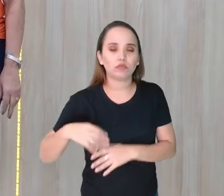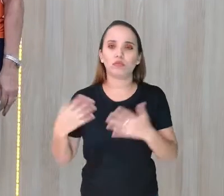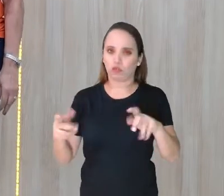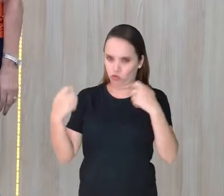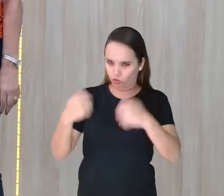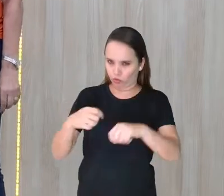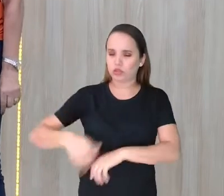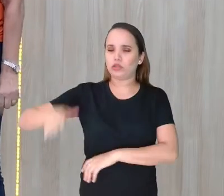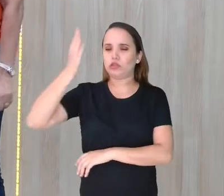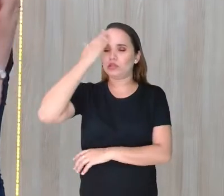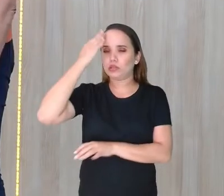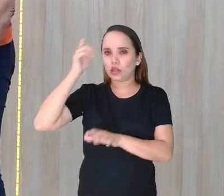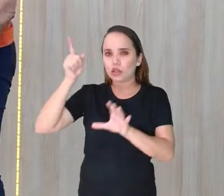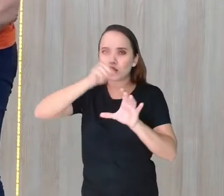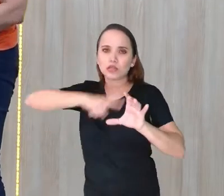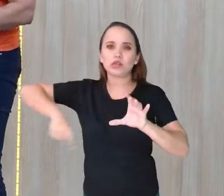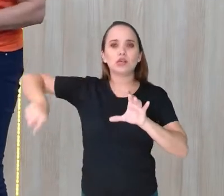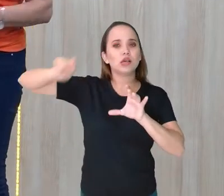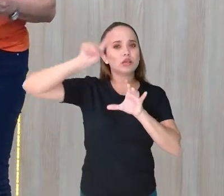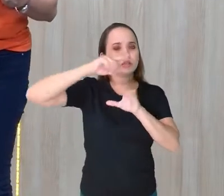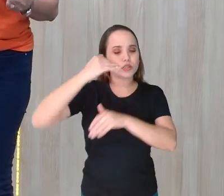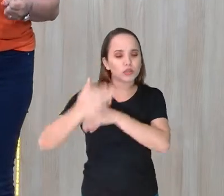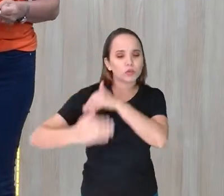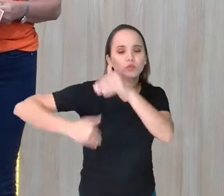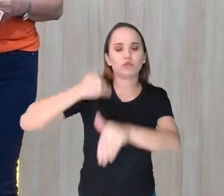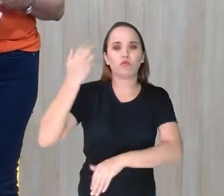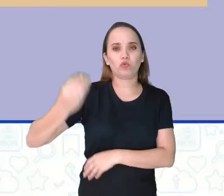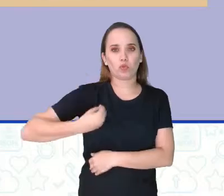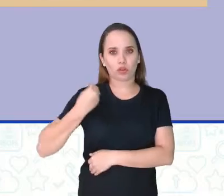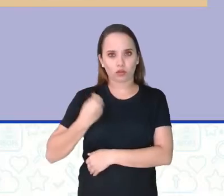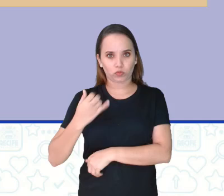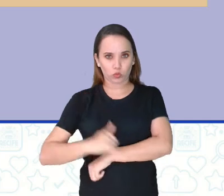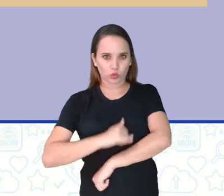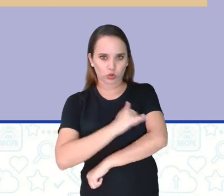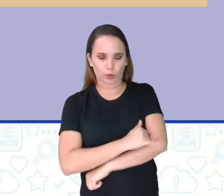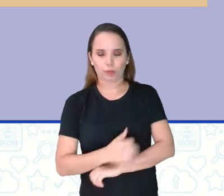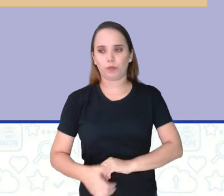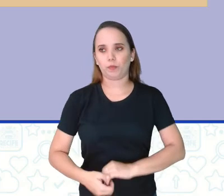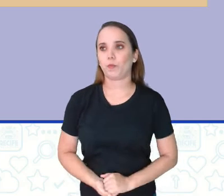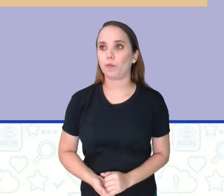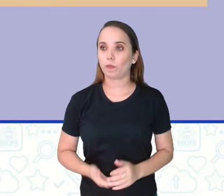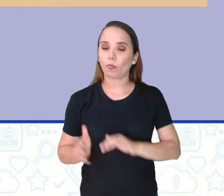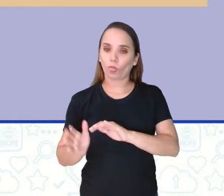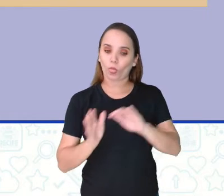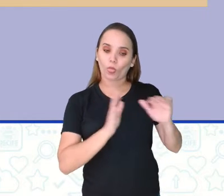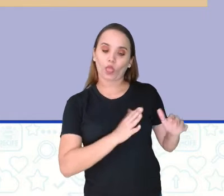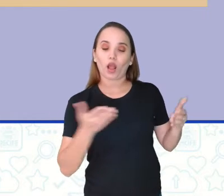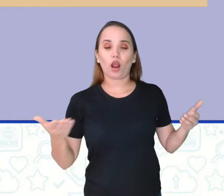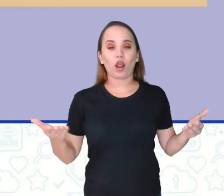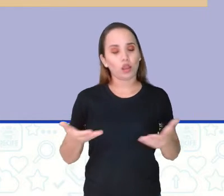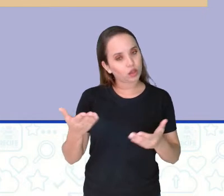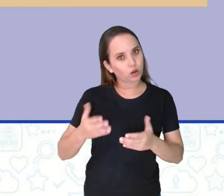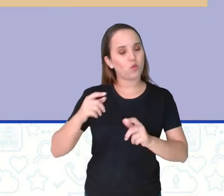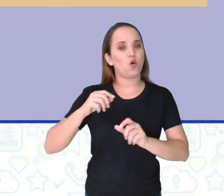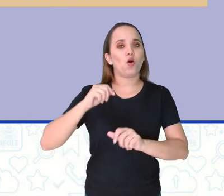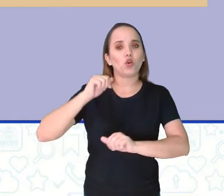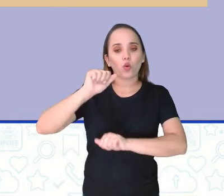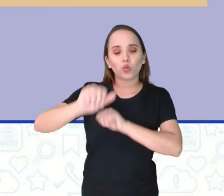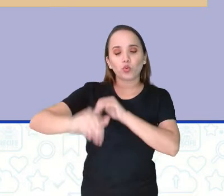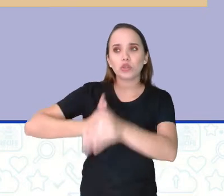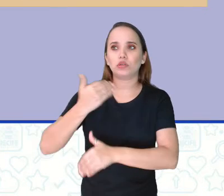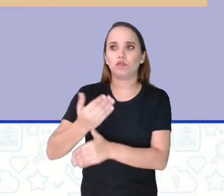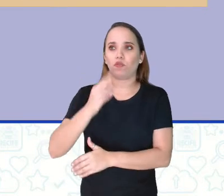ciclo evolutivo. E aqui o desenvolvimento que ele pode ser direto e indireto. Então como é que